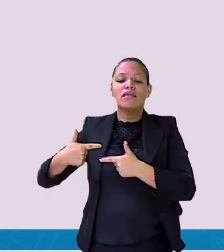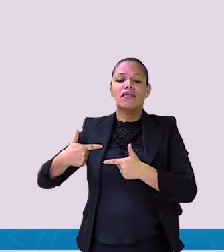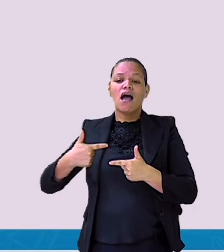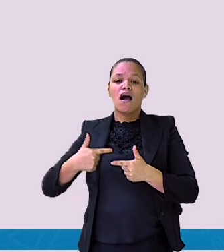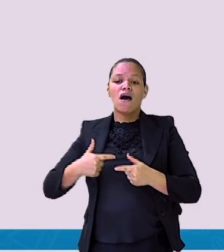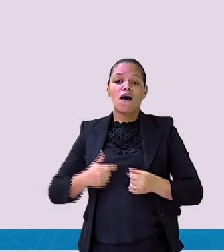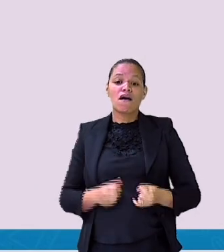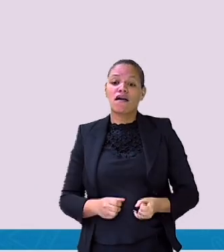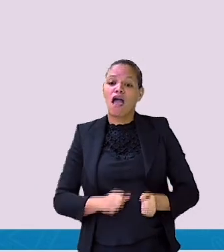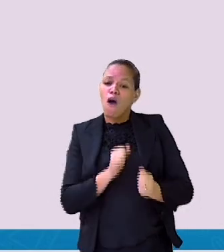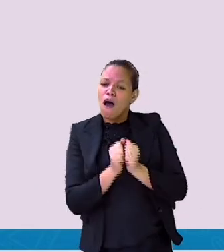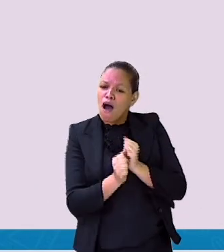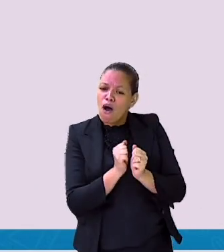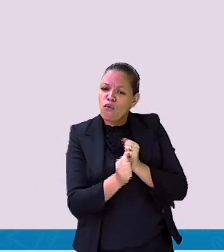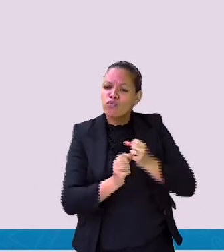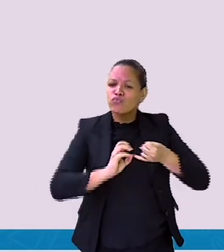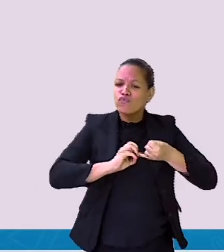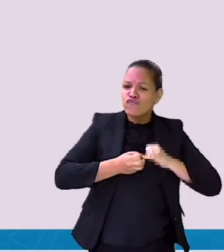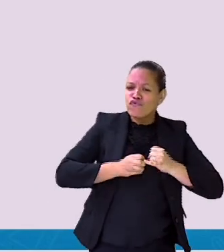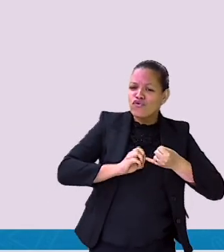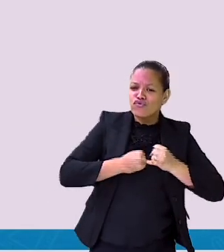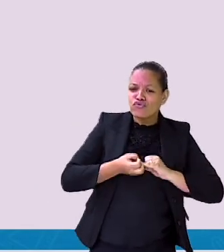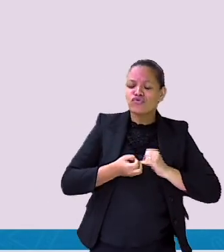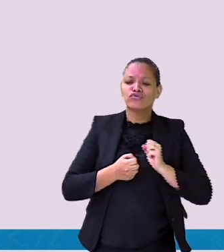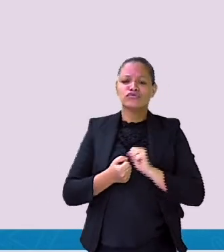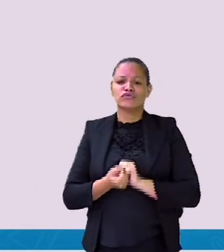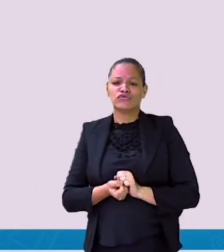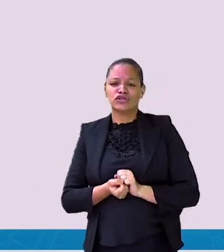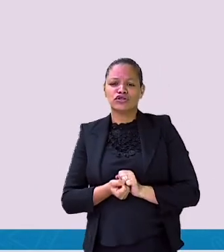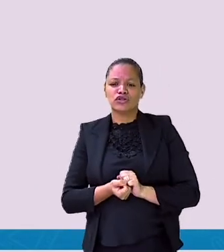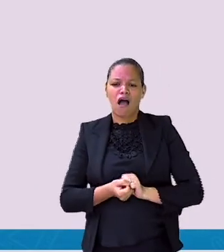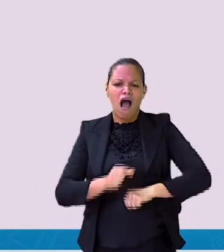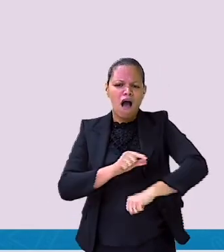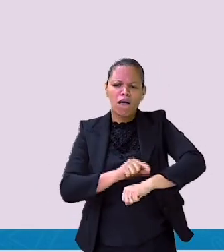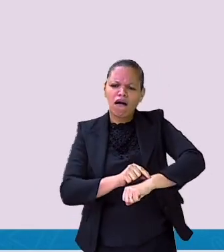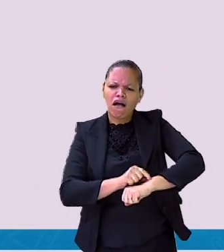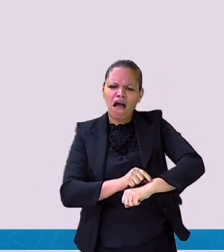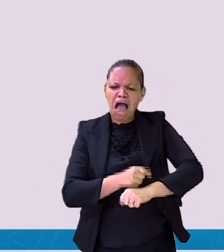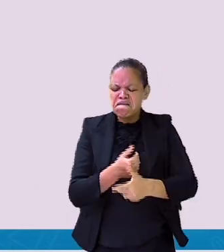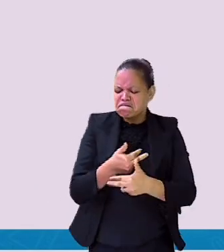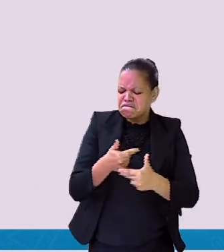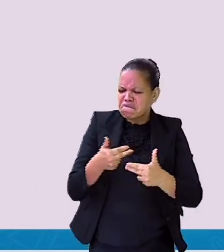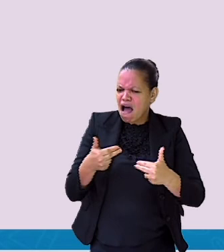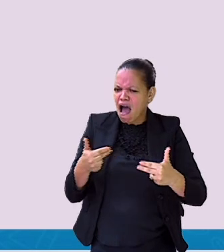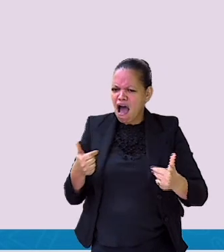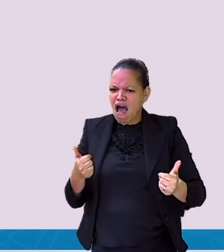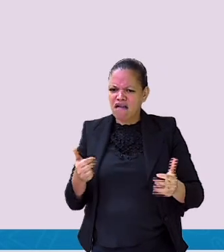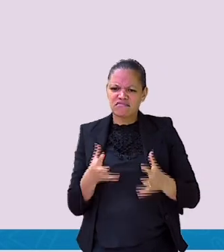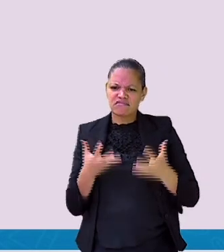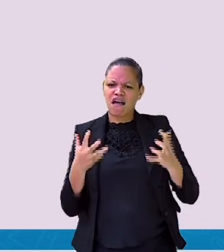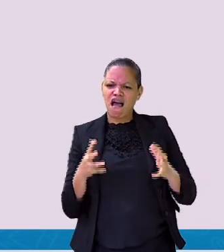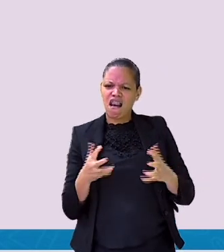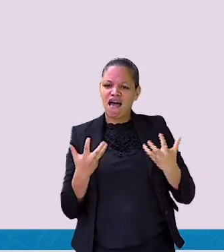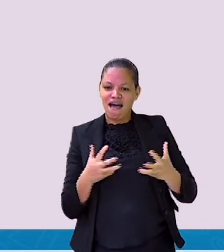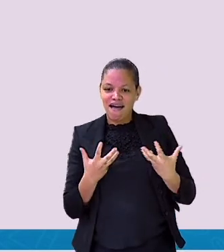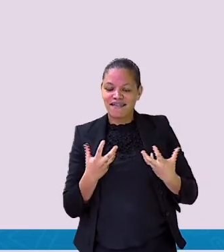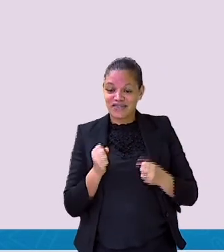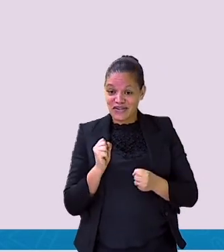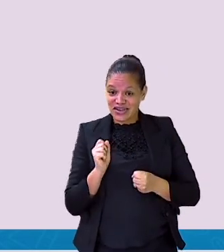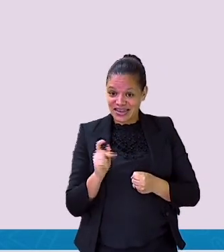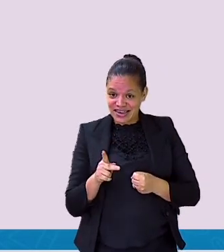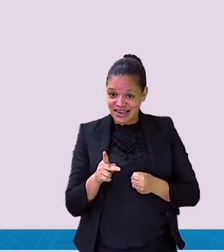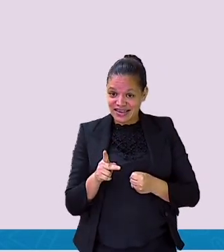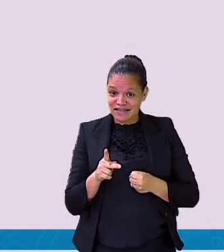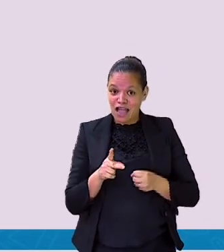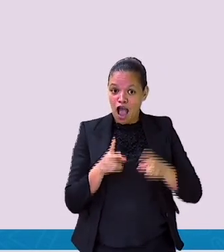nossa comida tradicional. E agora, gente, olhando para o gráfico, observe o gráfico. Qual comida